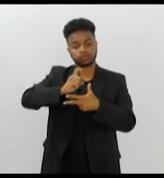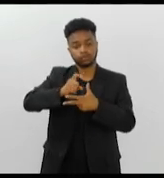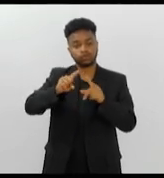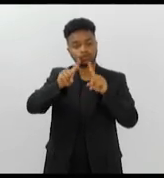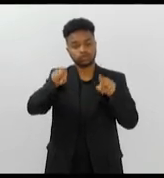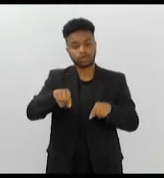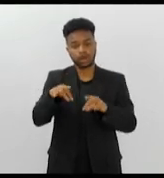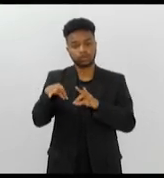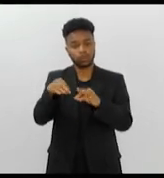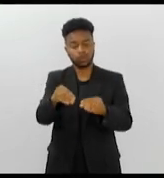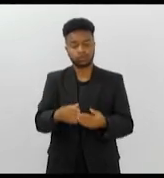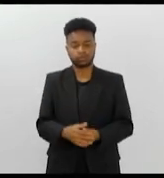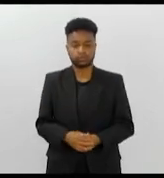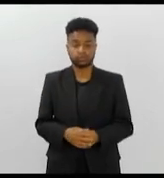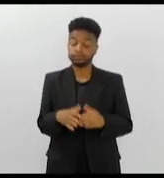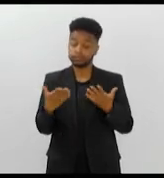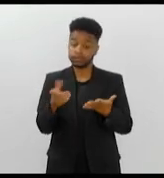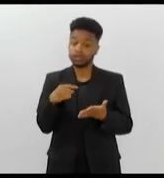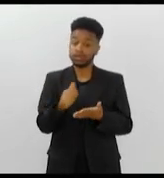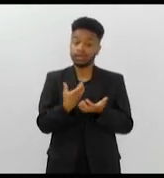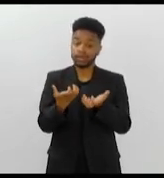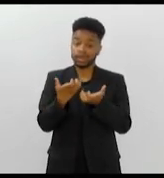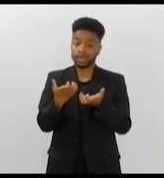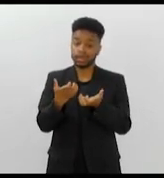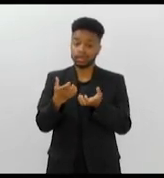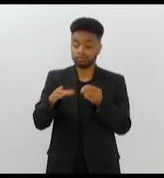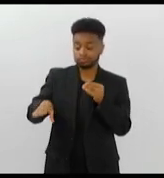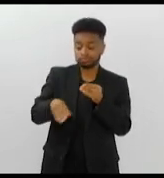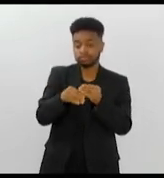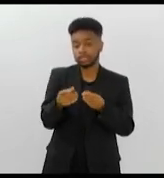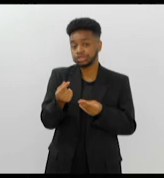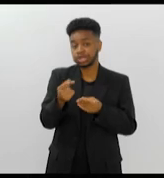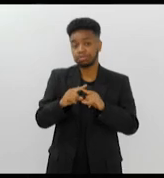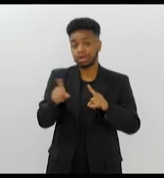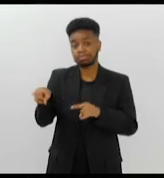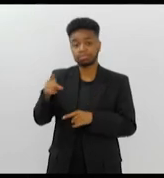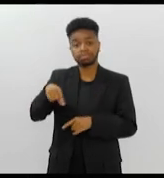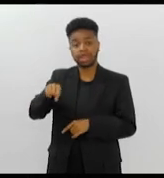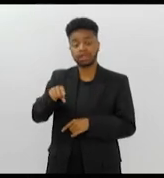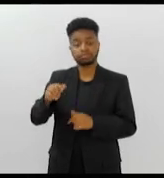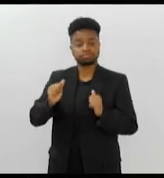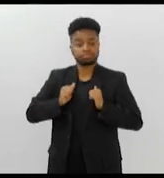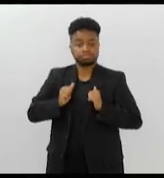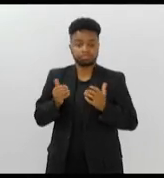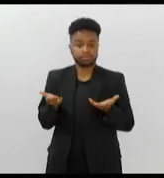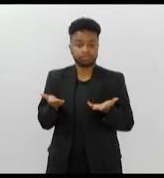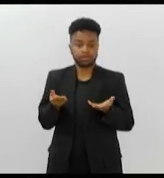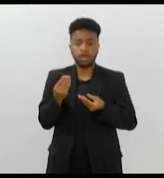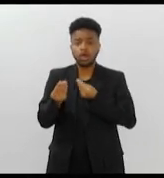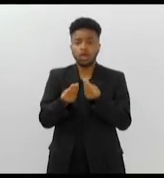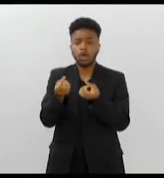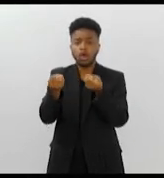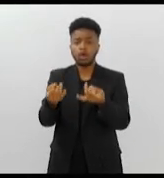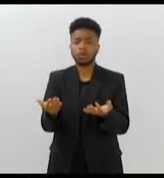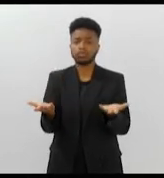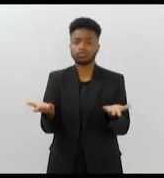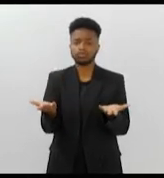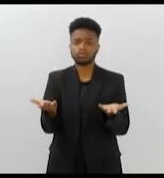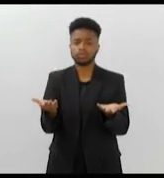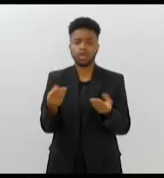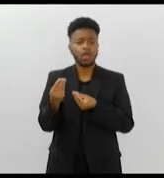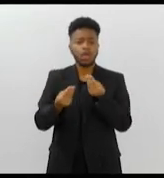executivo a gente quer botar dinheiro no caixa eles não querem como é que explica isso que